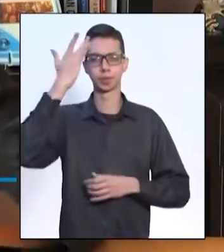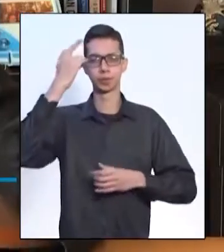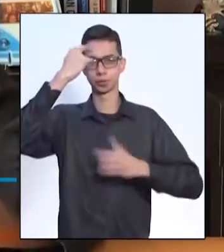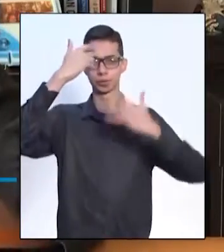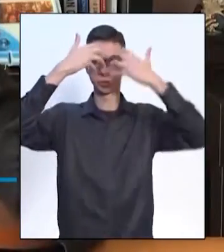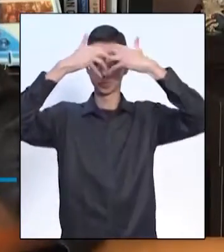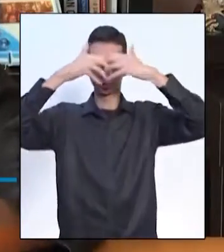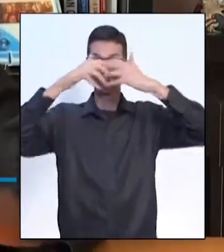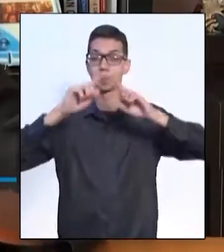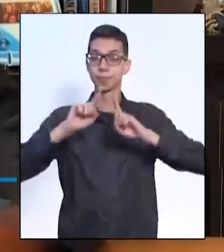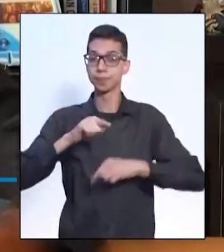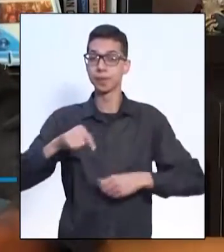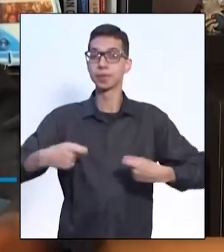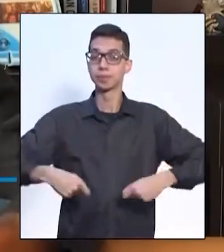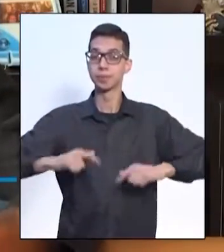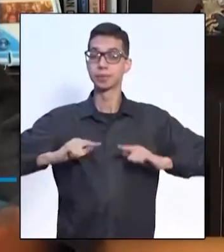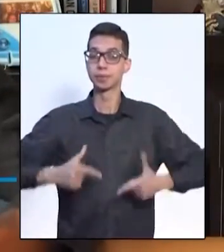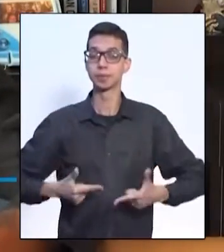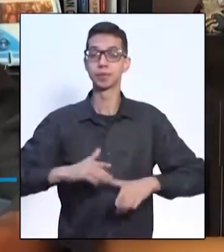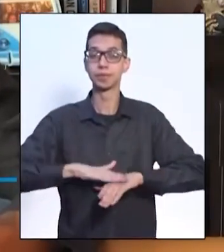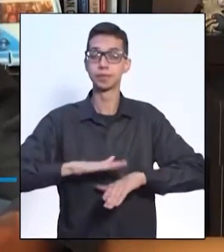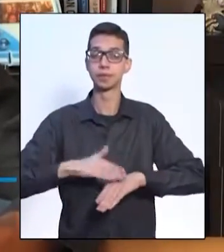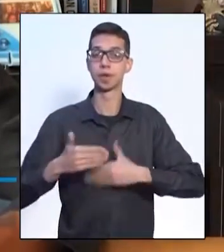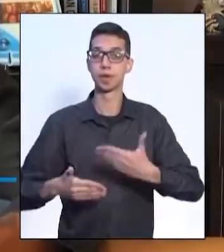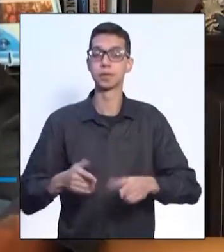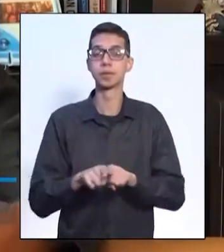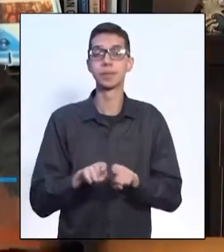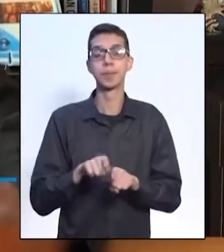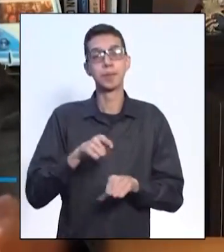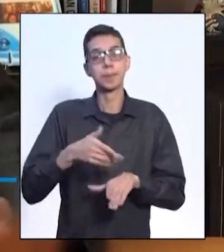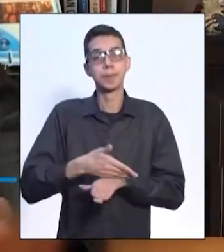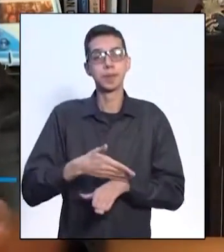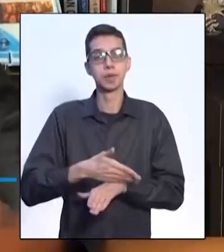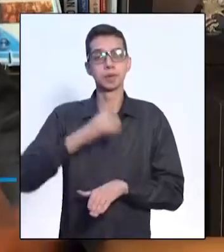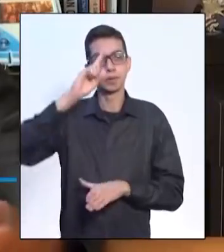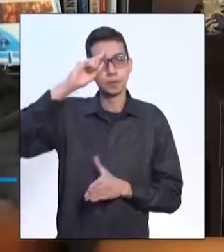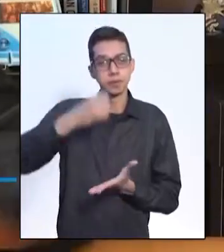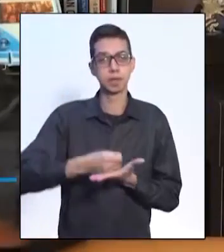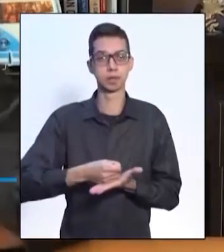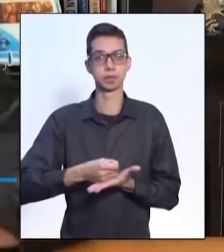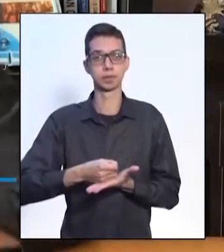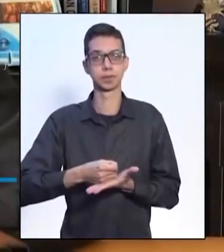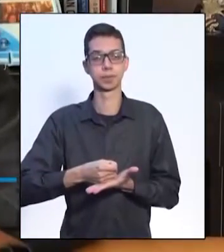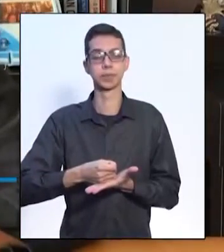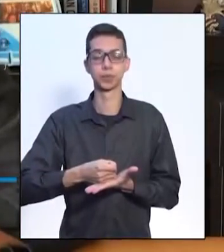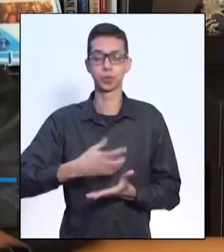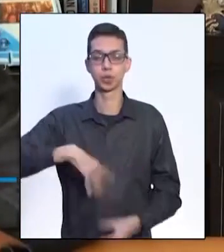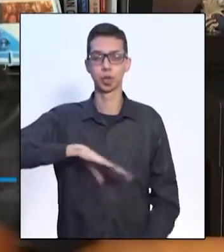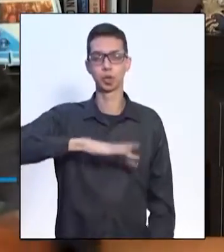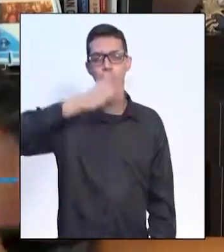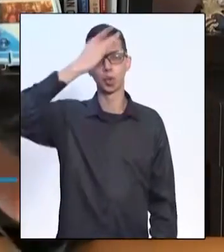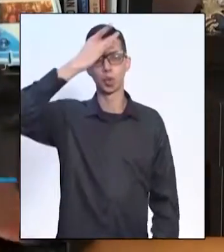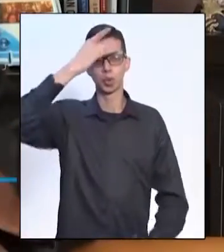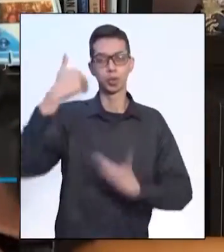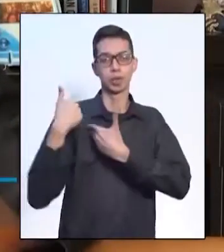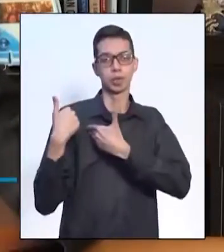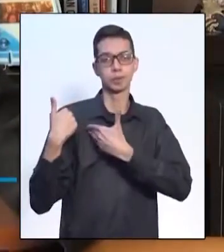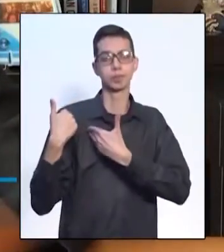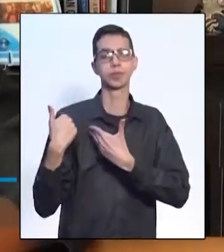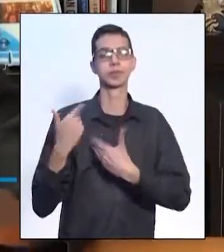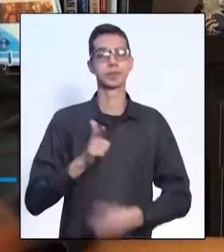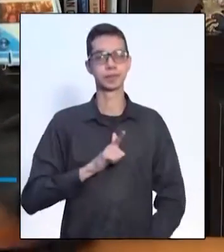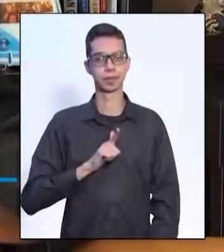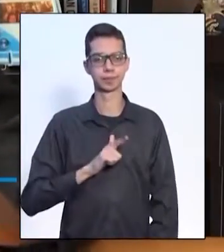de alguma forma e participar das tomadas de decisões que nos afetam de uma forma consciente e responsável. Sobre